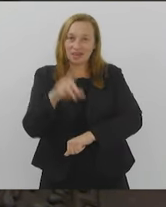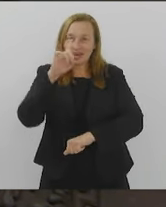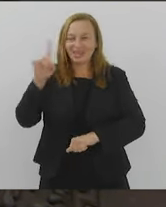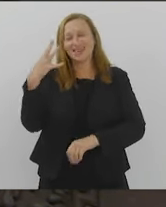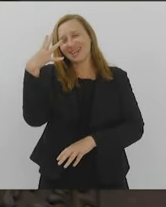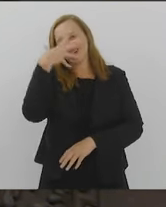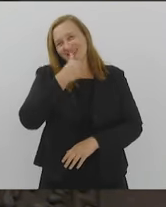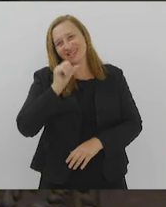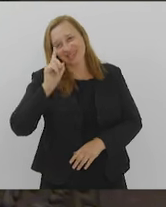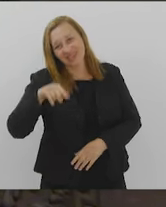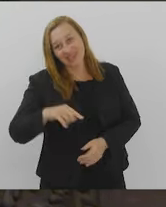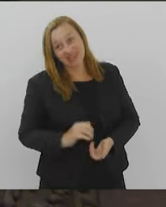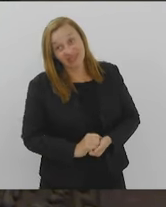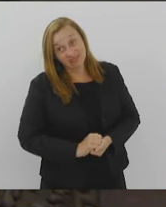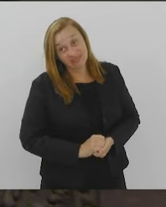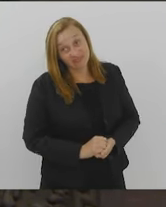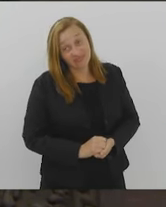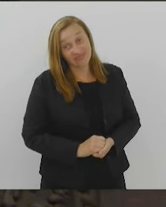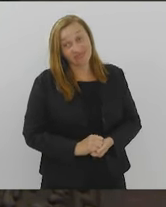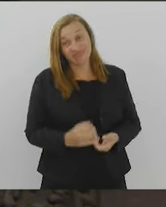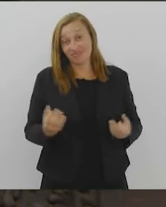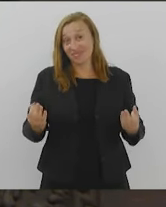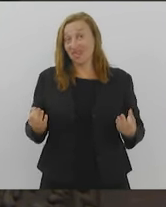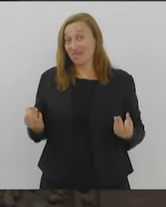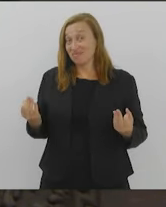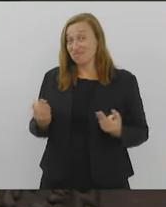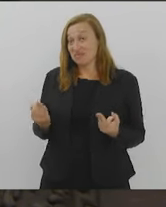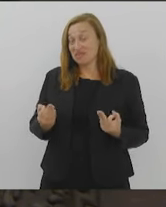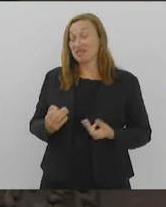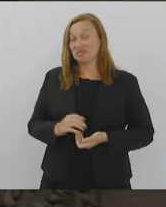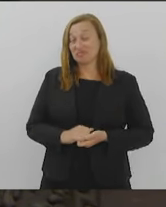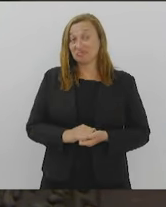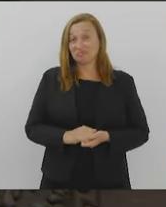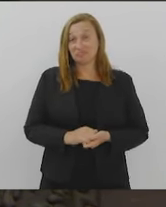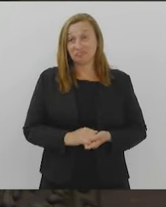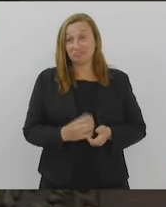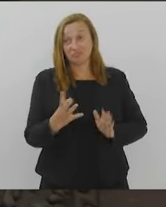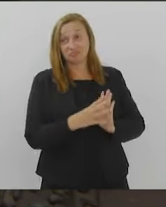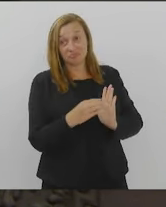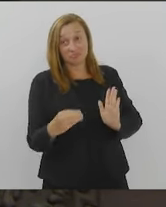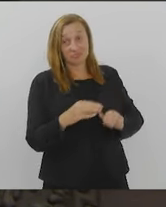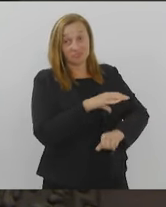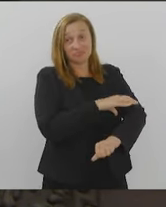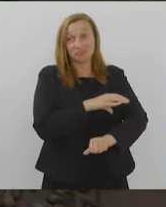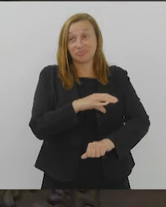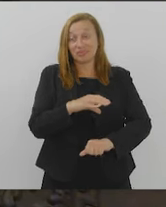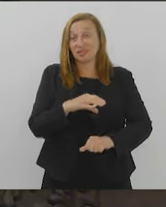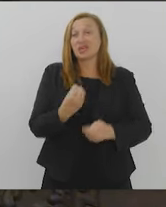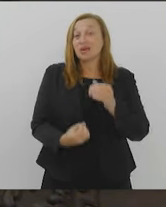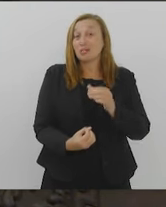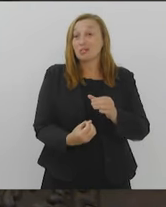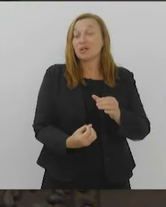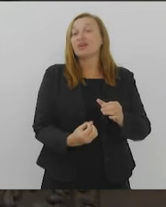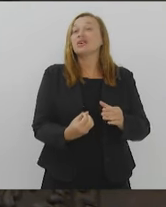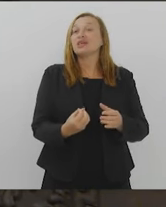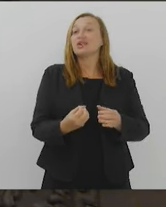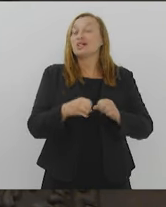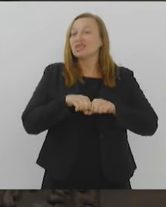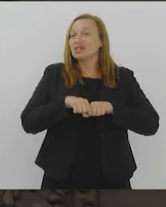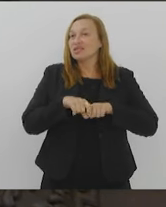é? Isso é um raro. É um exemplo de que a semente produziu muitos